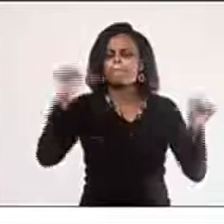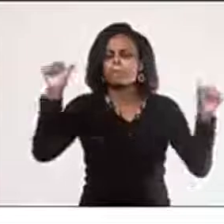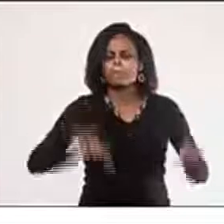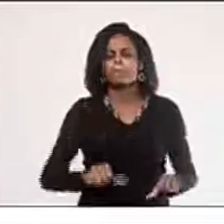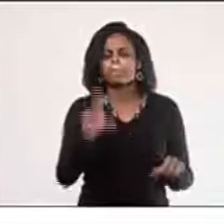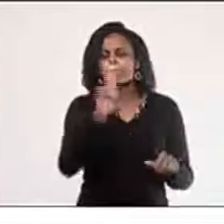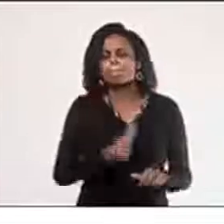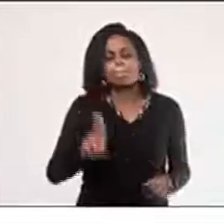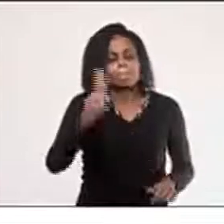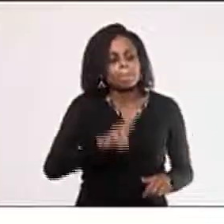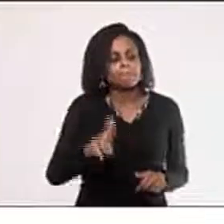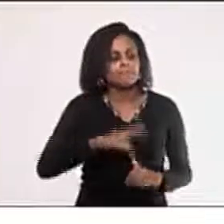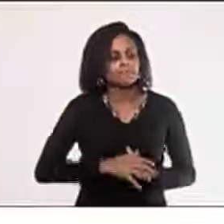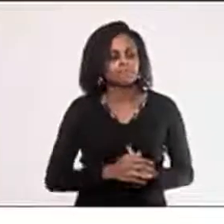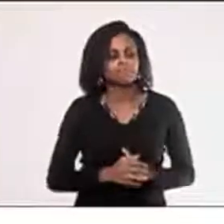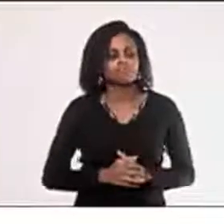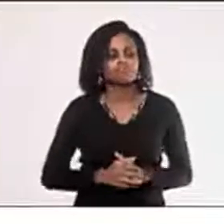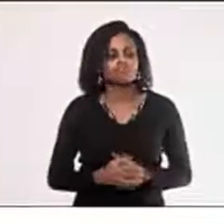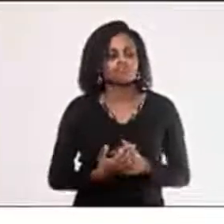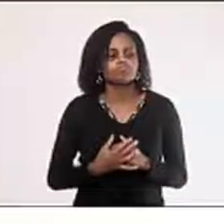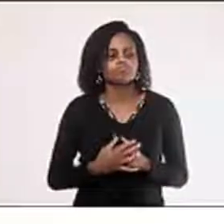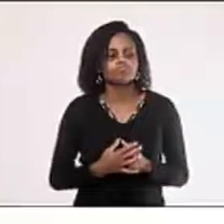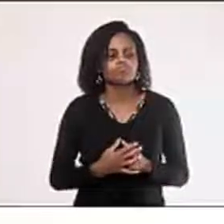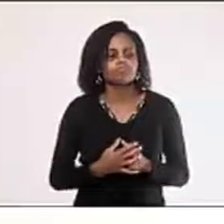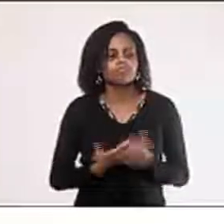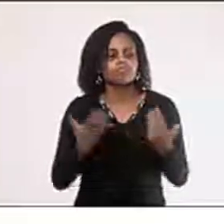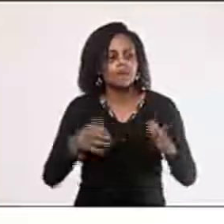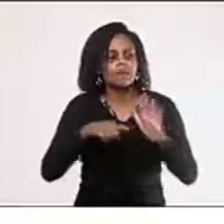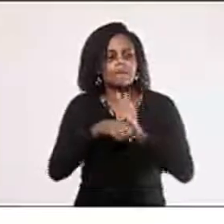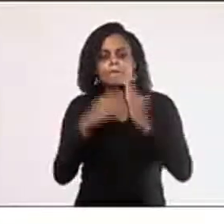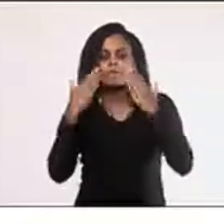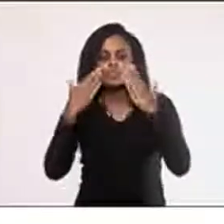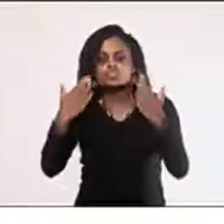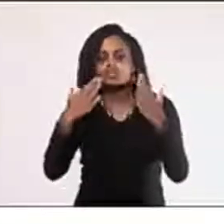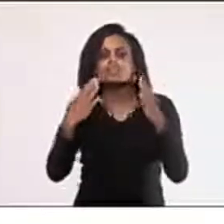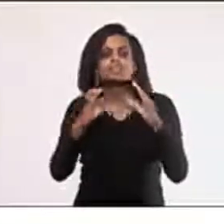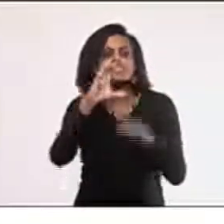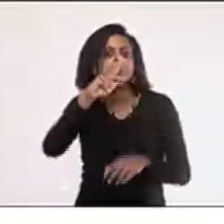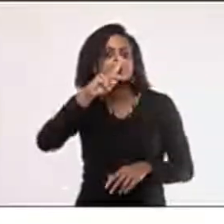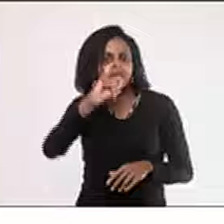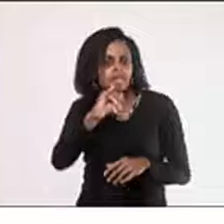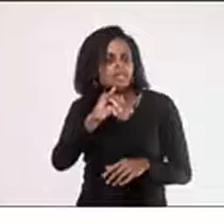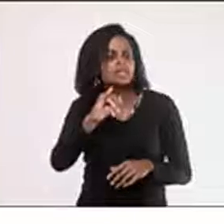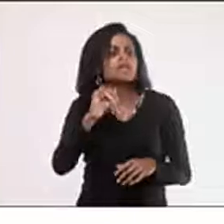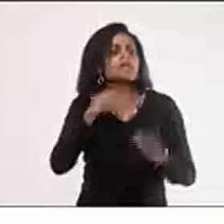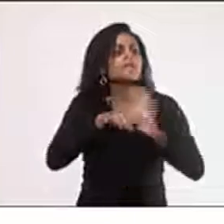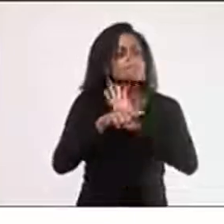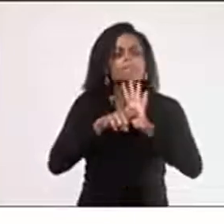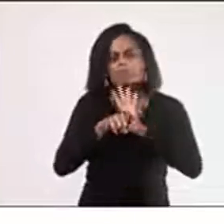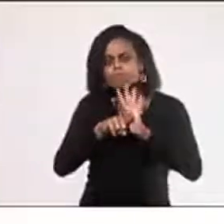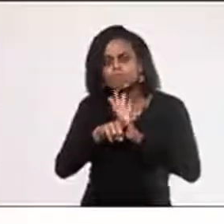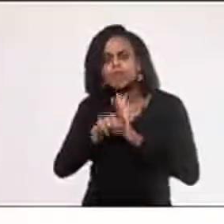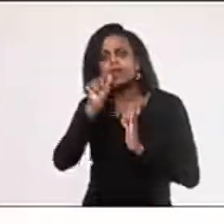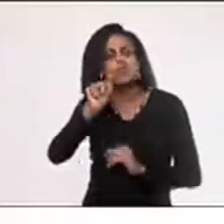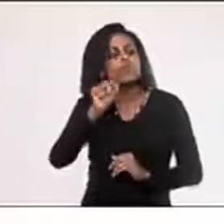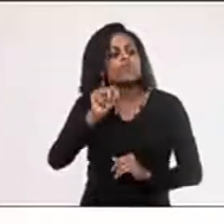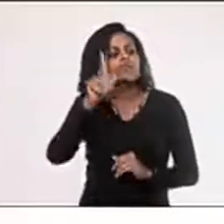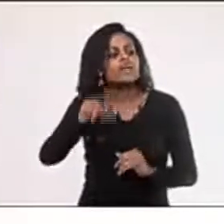universidade. Investiguemos sim, abriremos uma CPI sim, mas para apurar o que foi